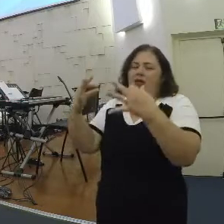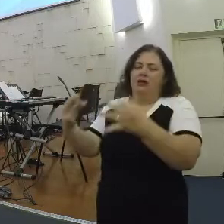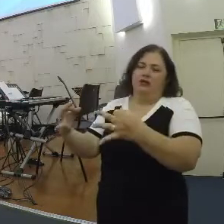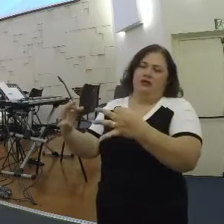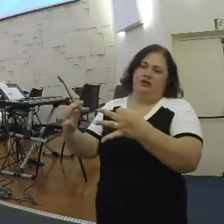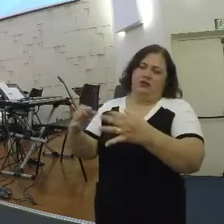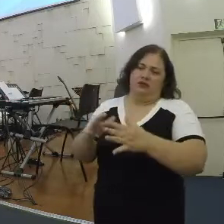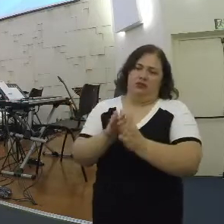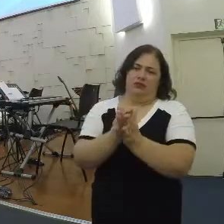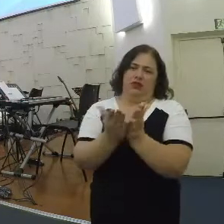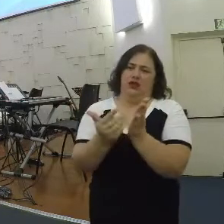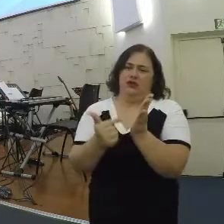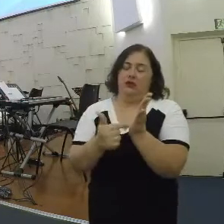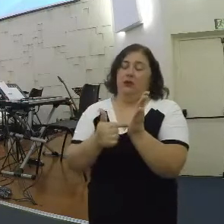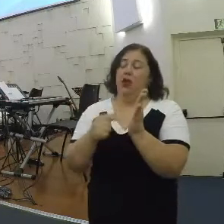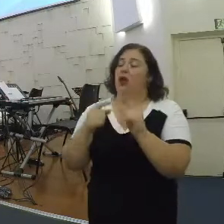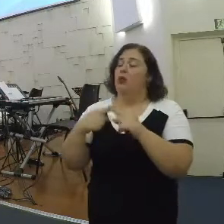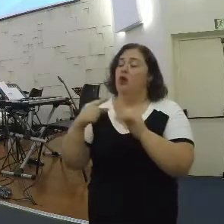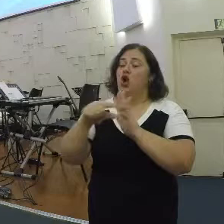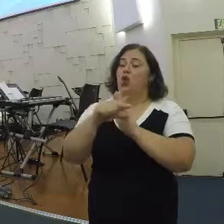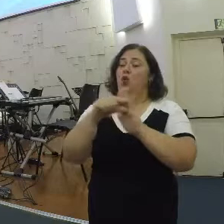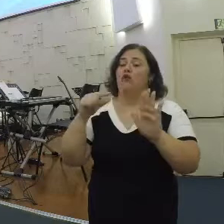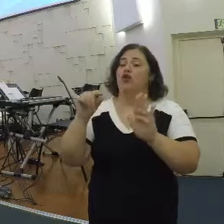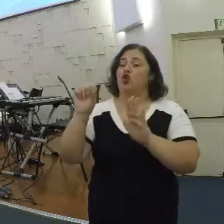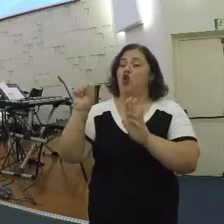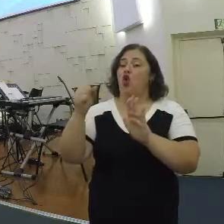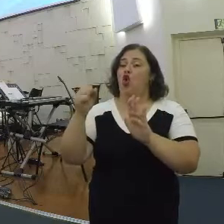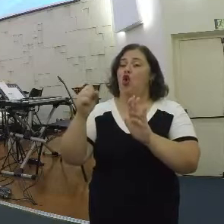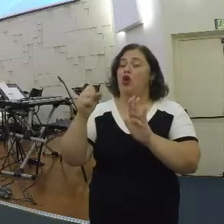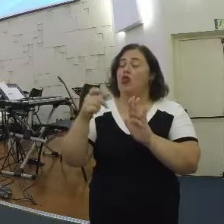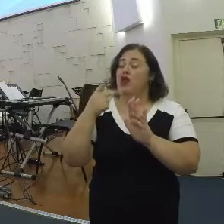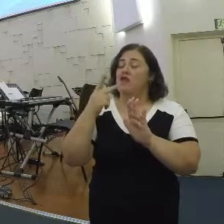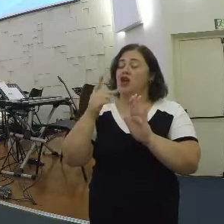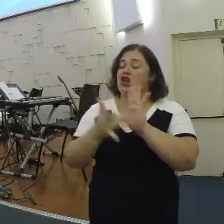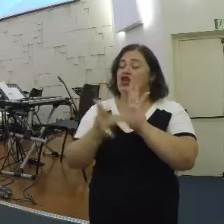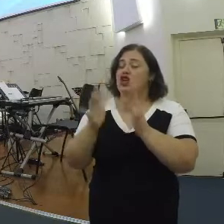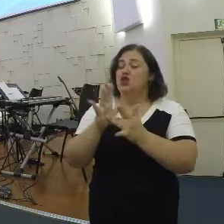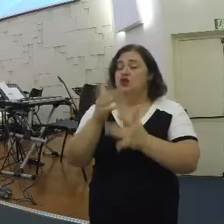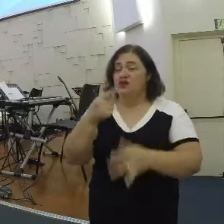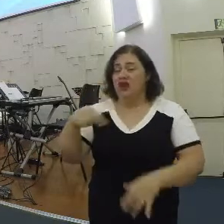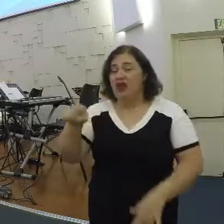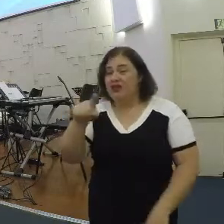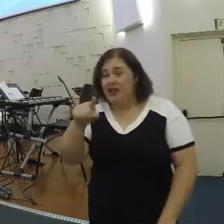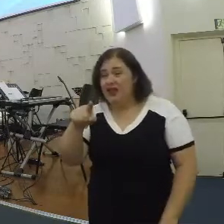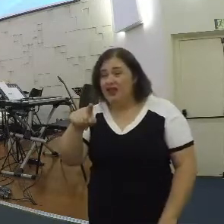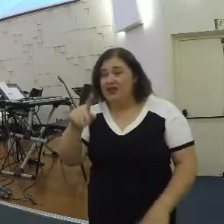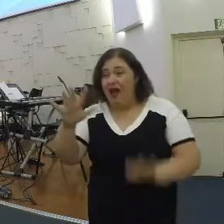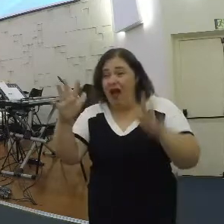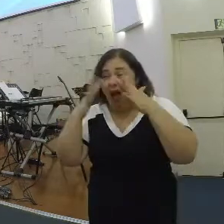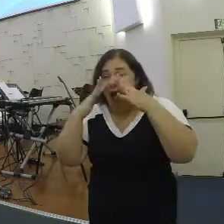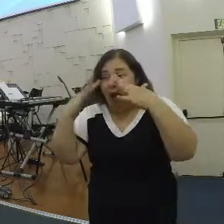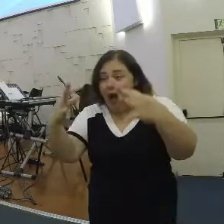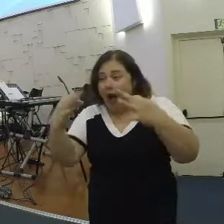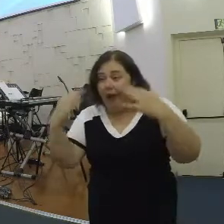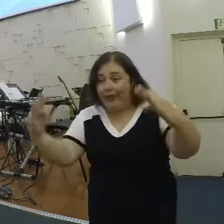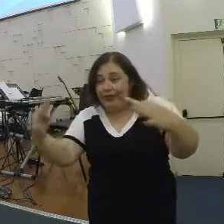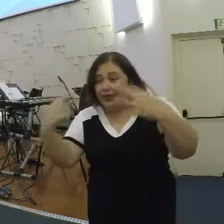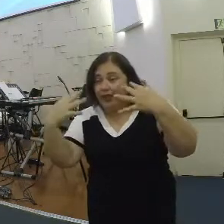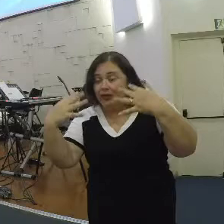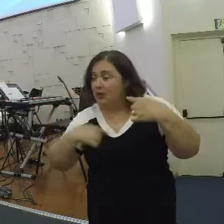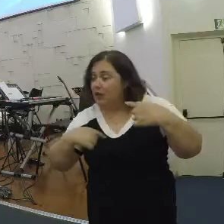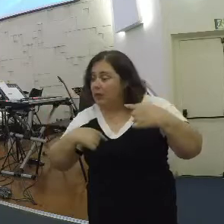no versículo 8º. Quem tem ouvidos para ouvir, ouça. Nessa noite, ouça os